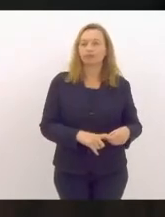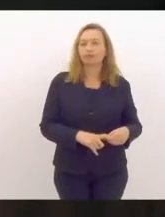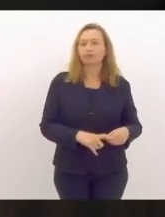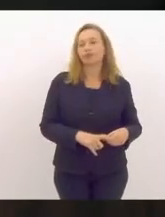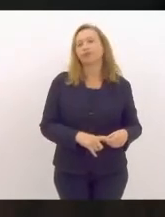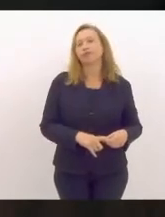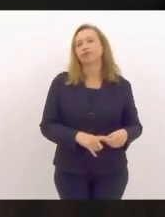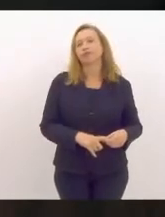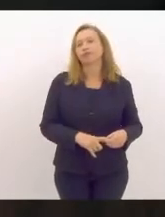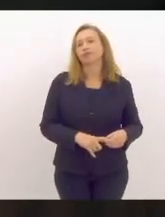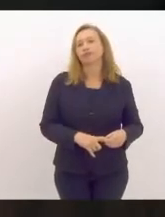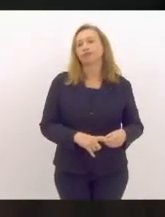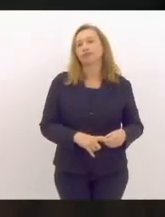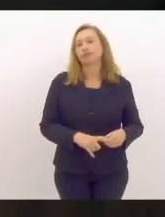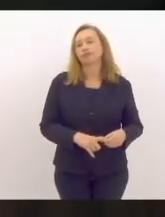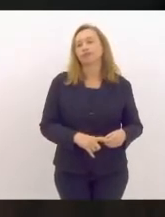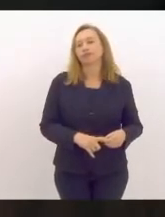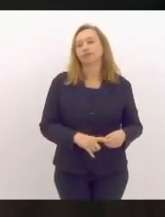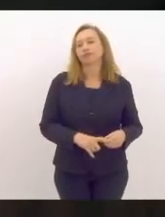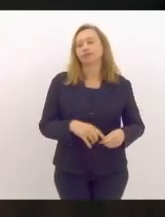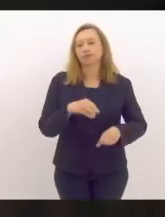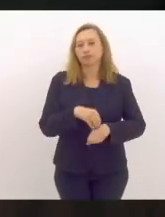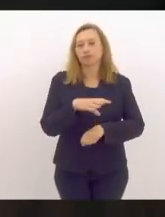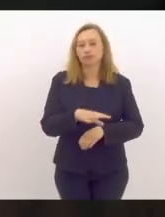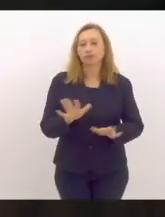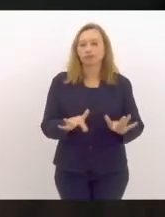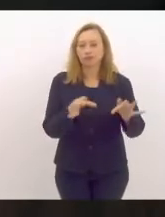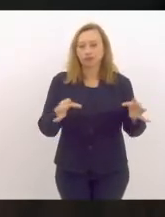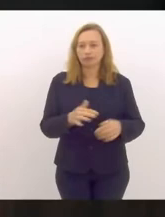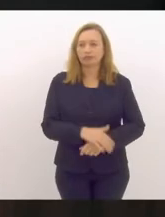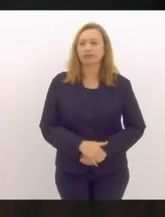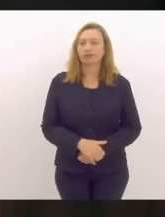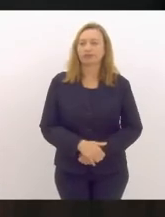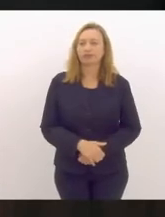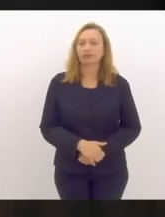para produzir a indicação simples.